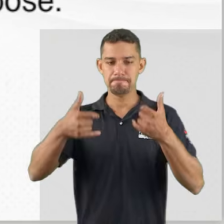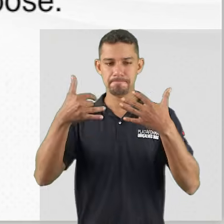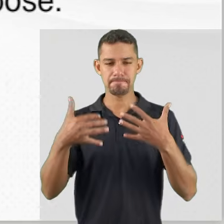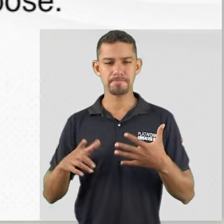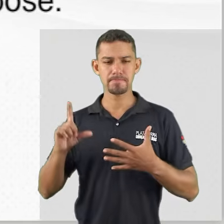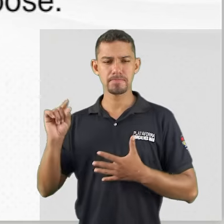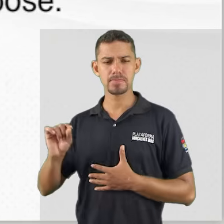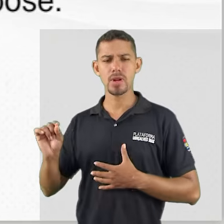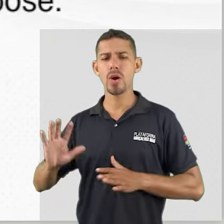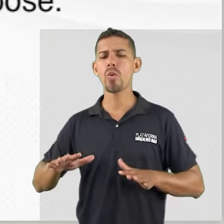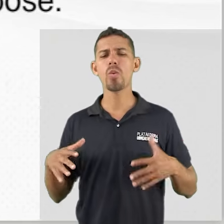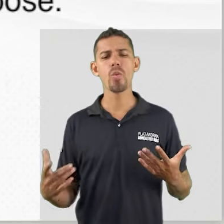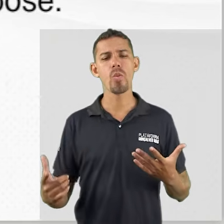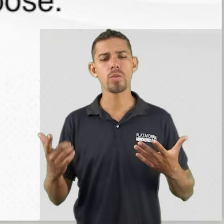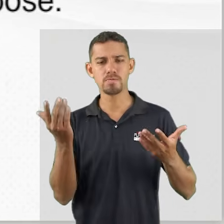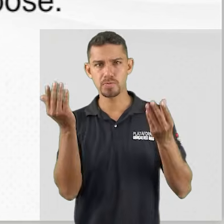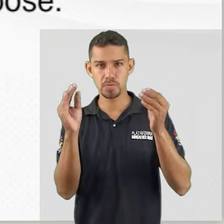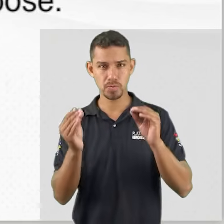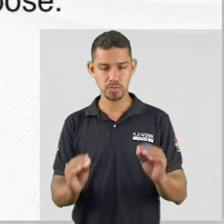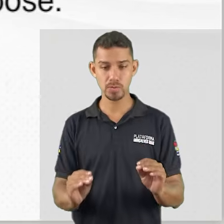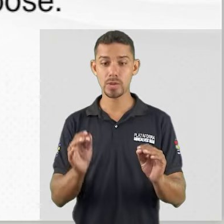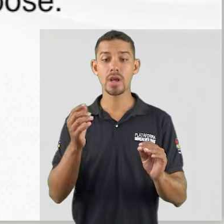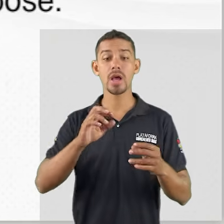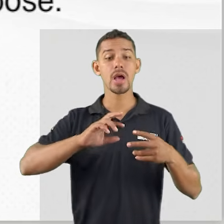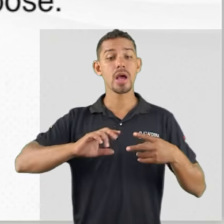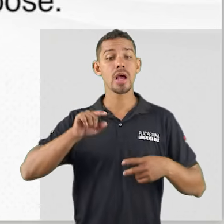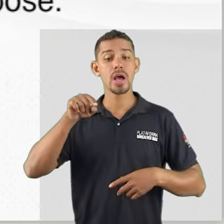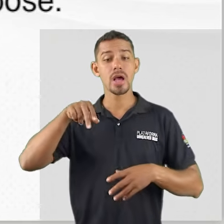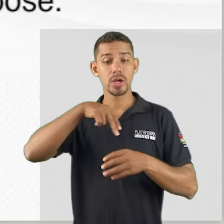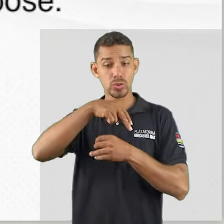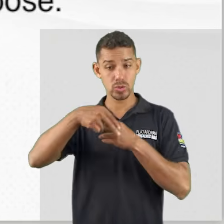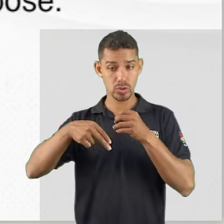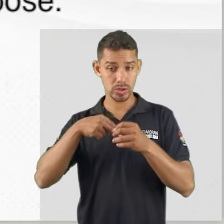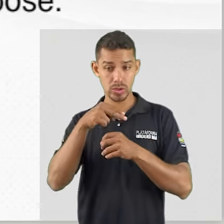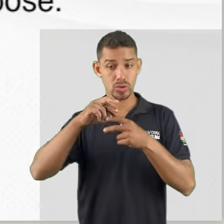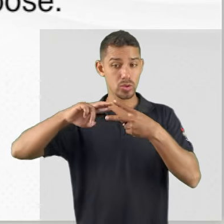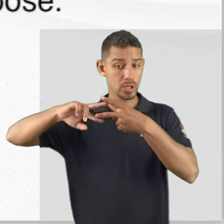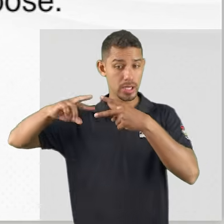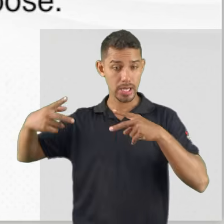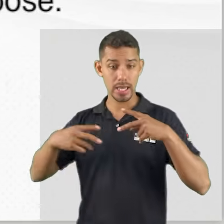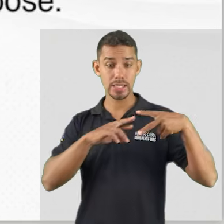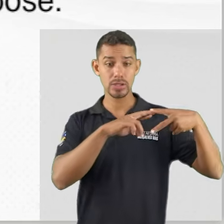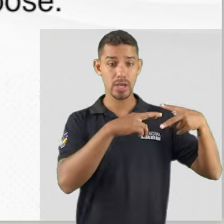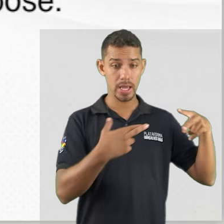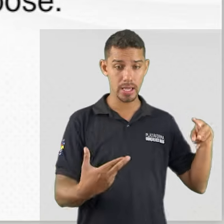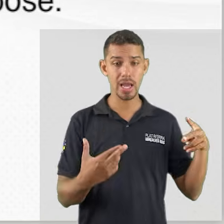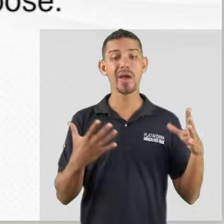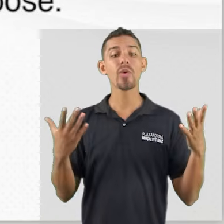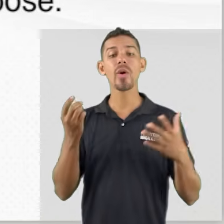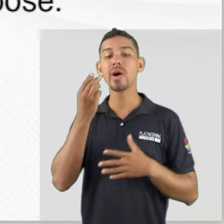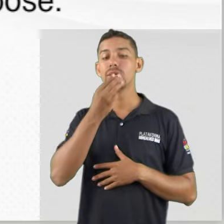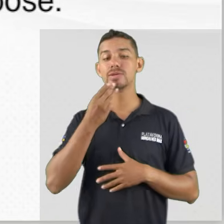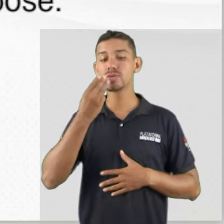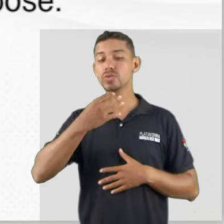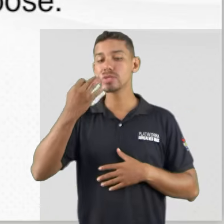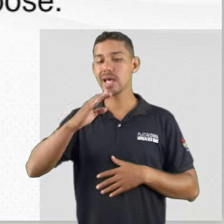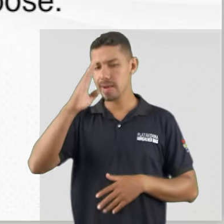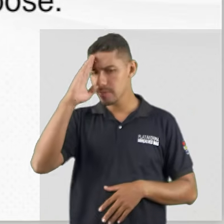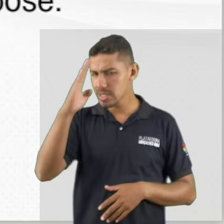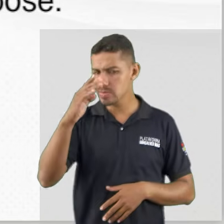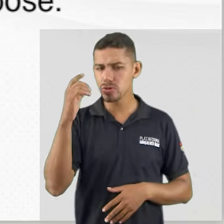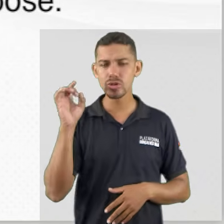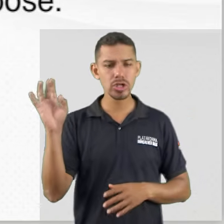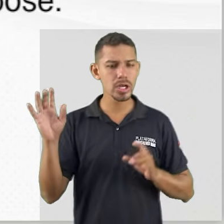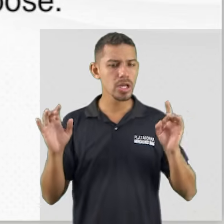seguinte: quais componentes formam os nucleotídeos do DNA e do RNA e qual açúcar é exclusivo